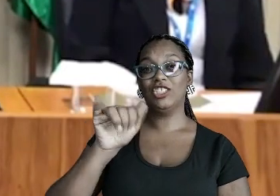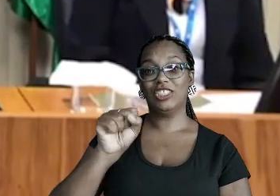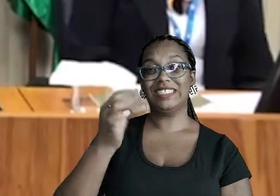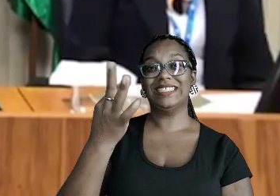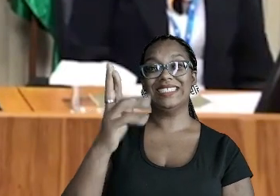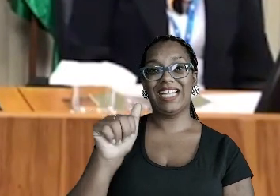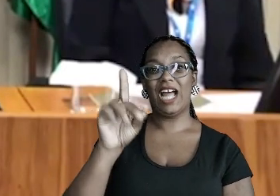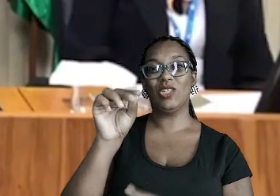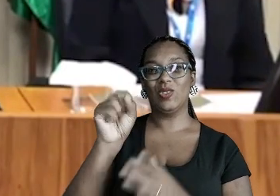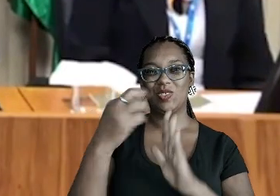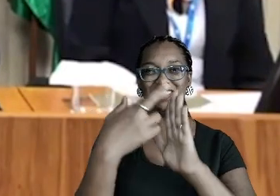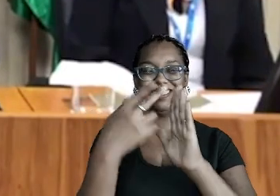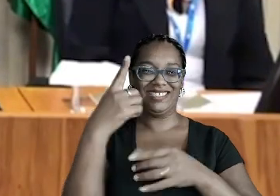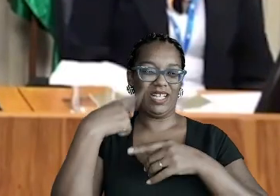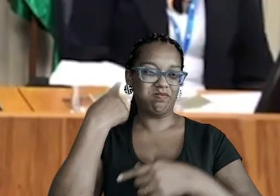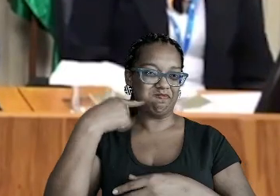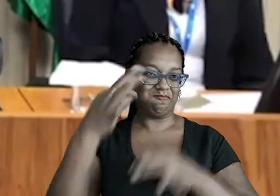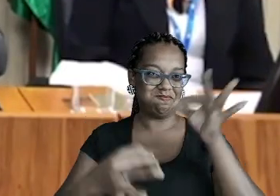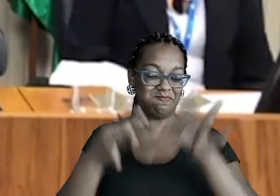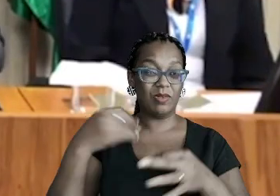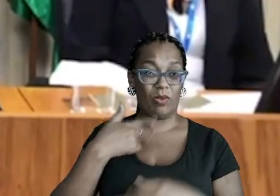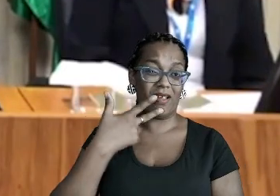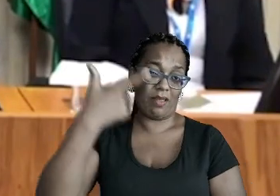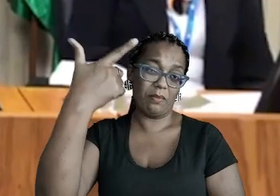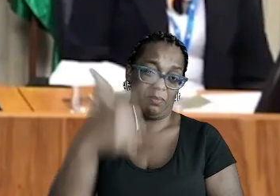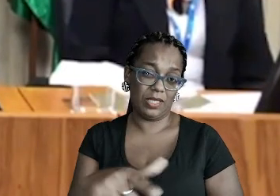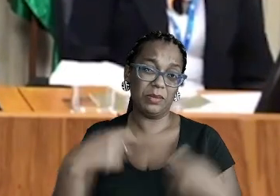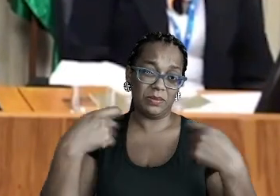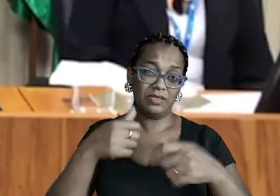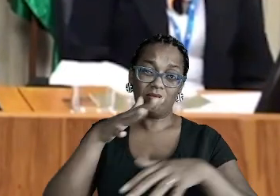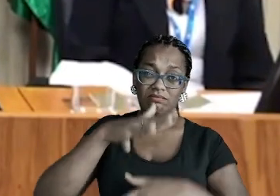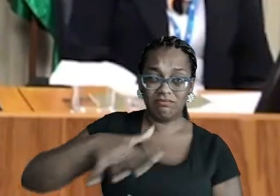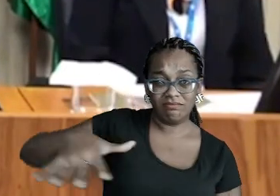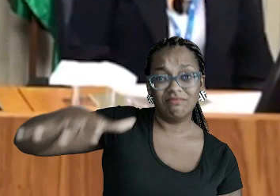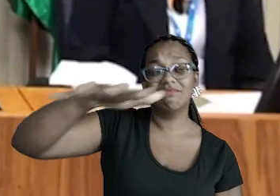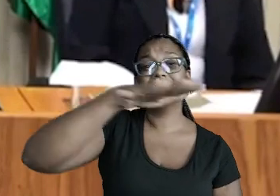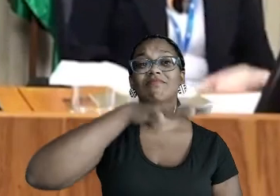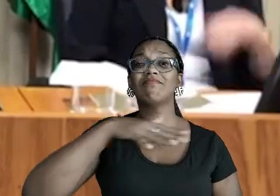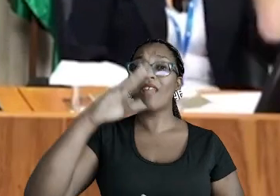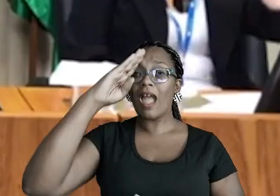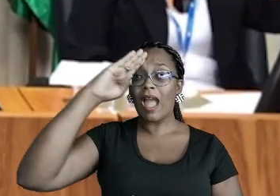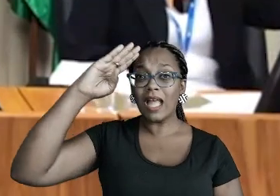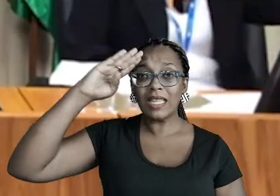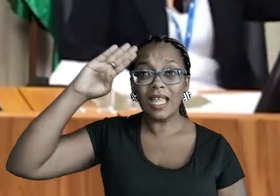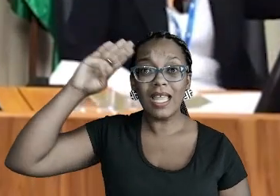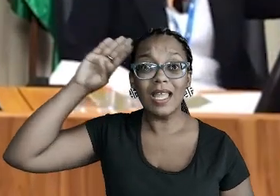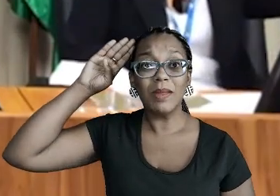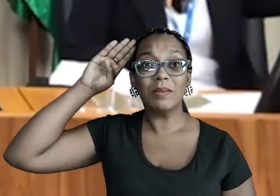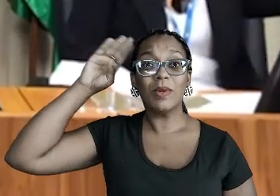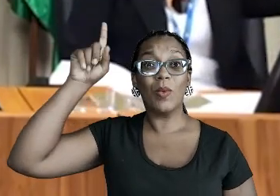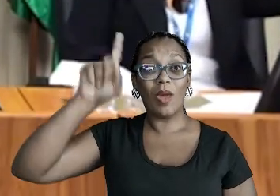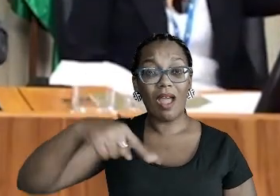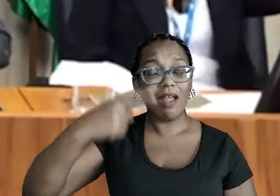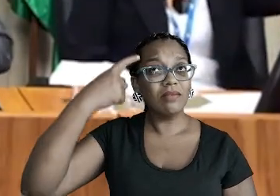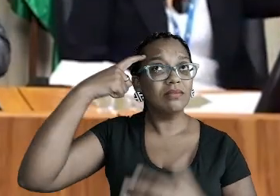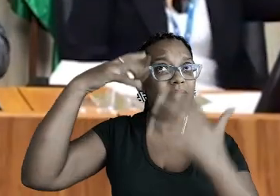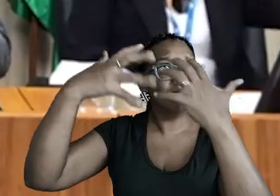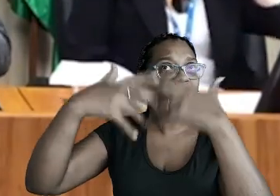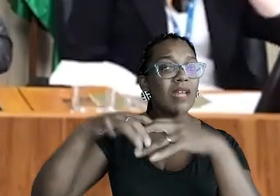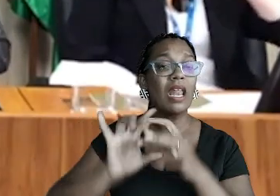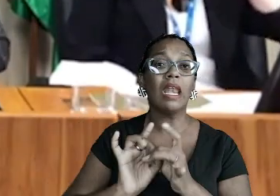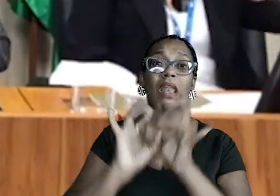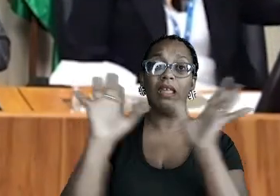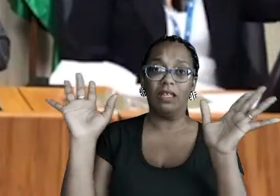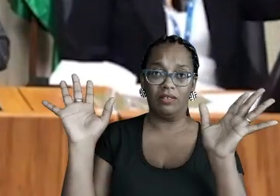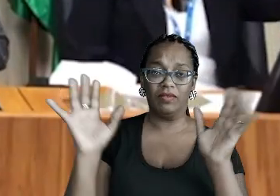sempre errei inteiro Eu repito porque acho que precisa ser a vida é um ambiente acadêmico o ambiente de pensar do